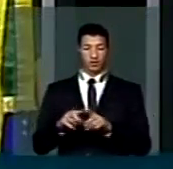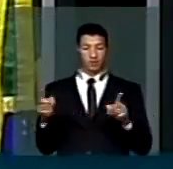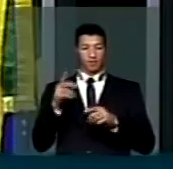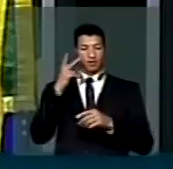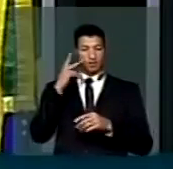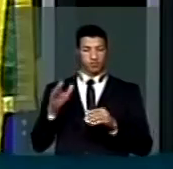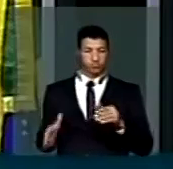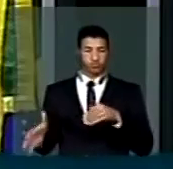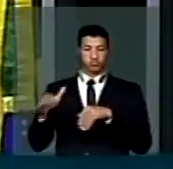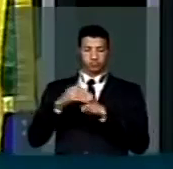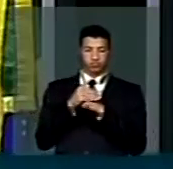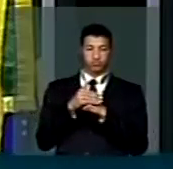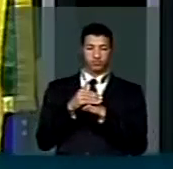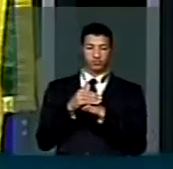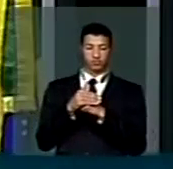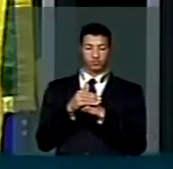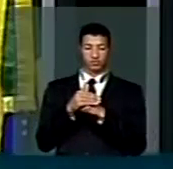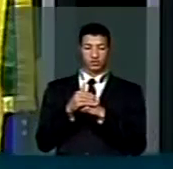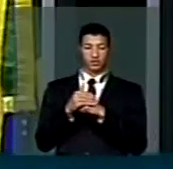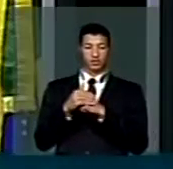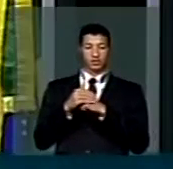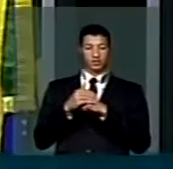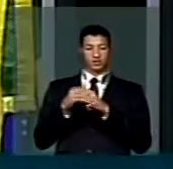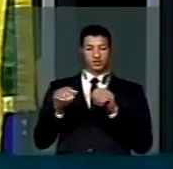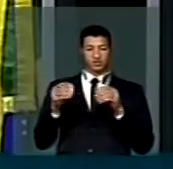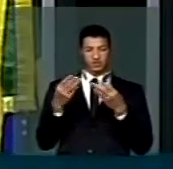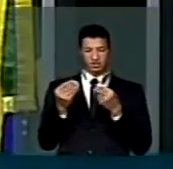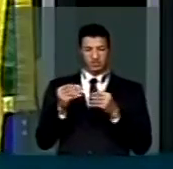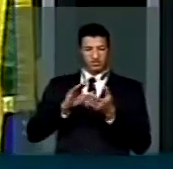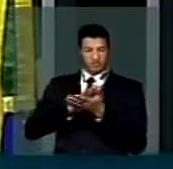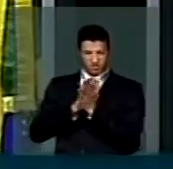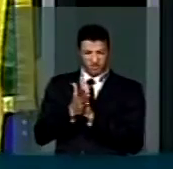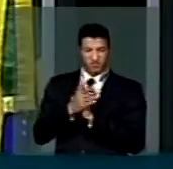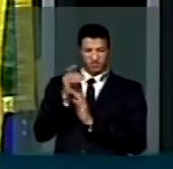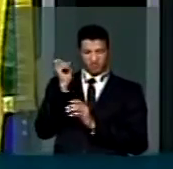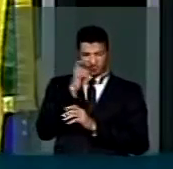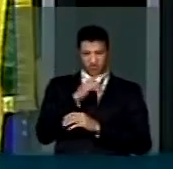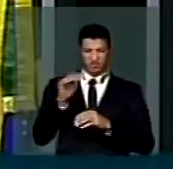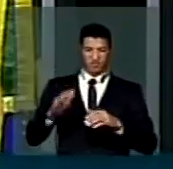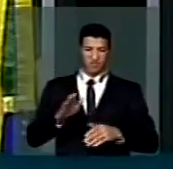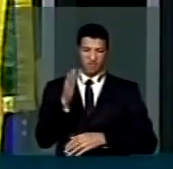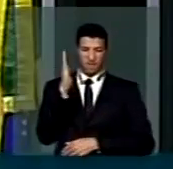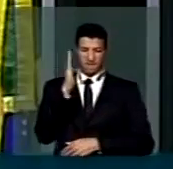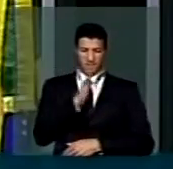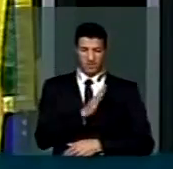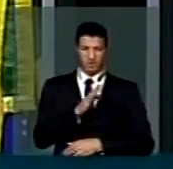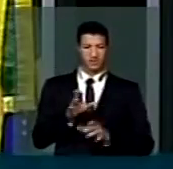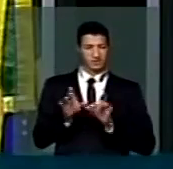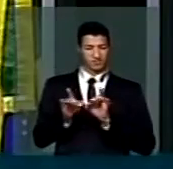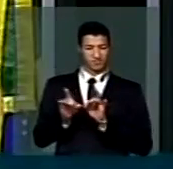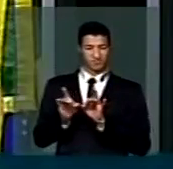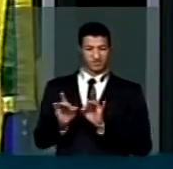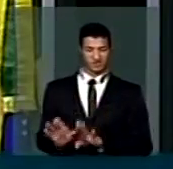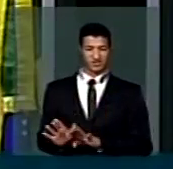para cobrir tanta infâmia e covardia, e deixa